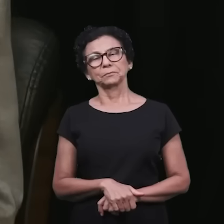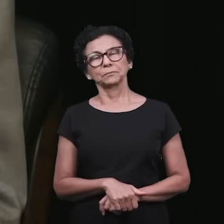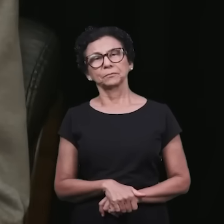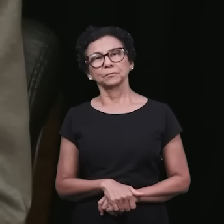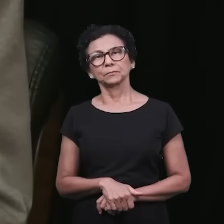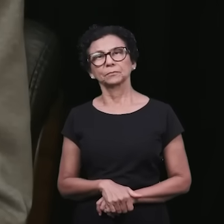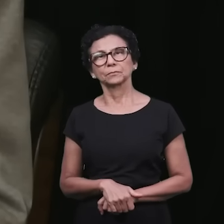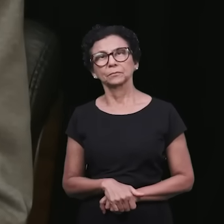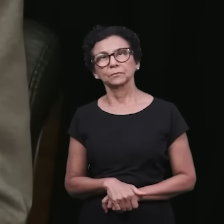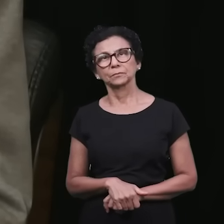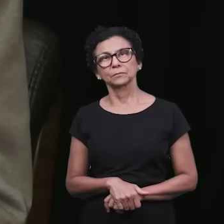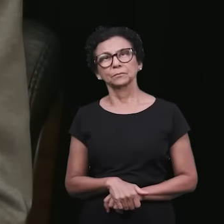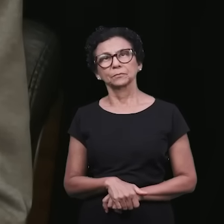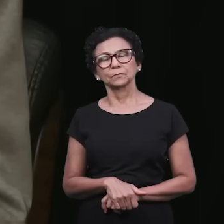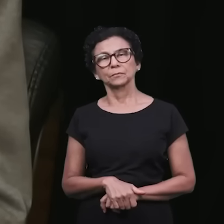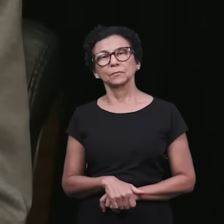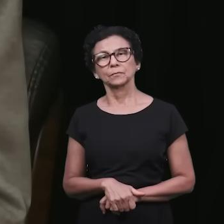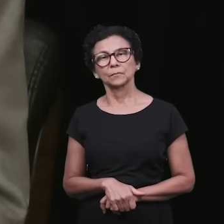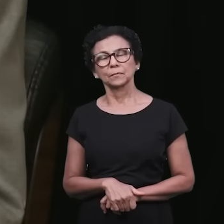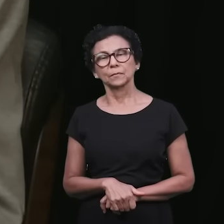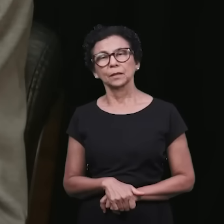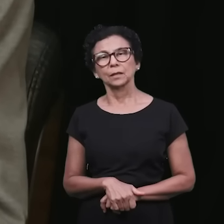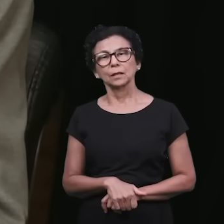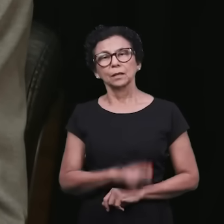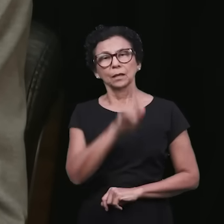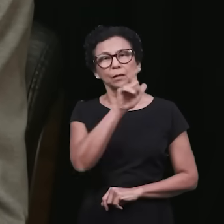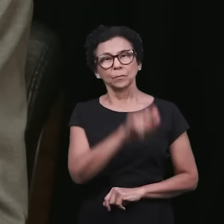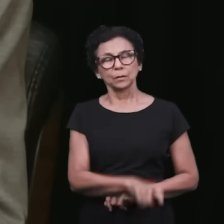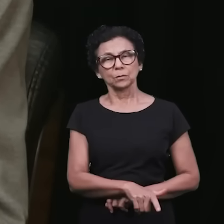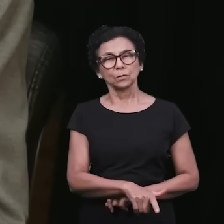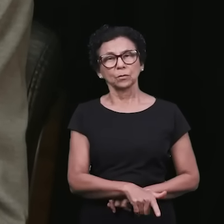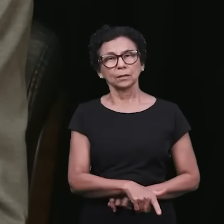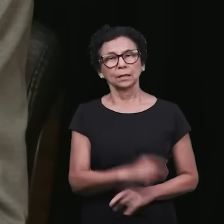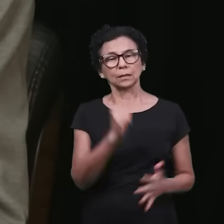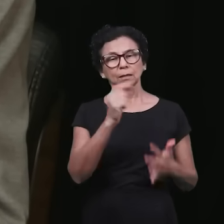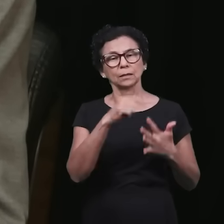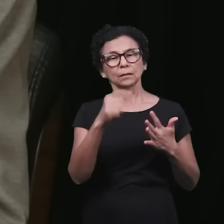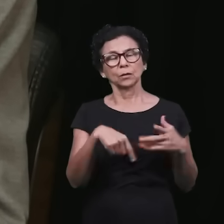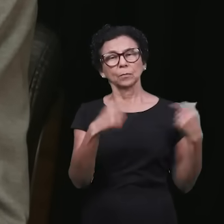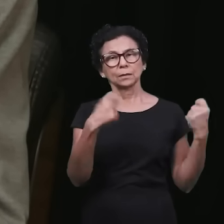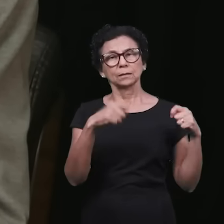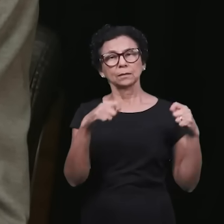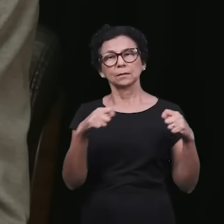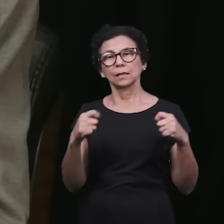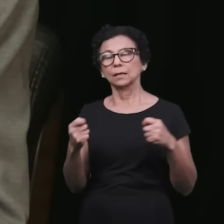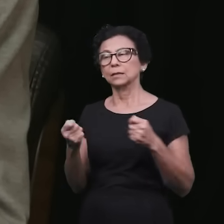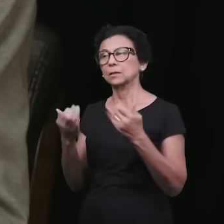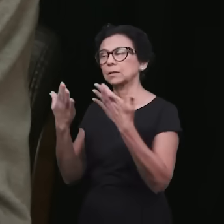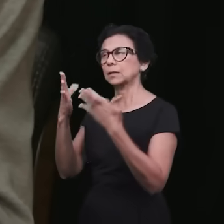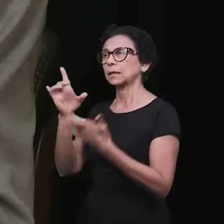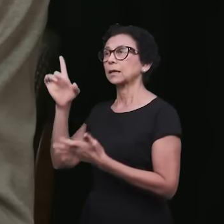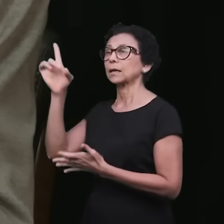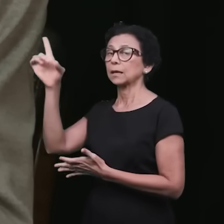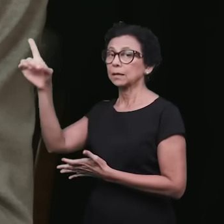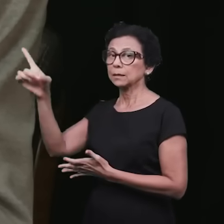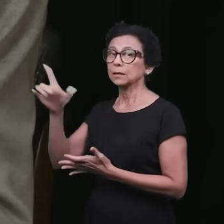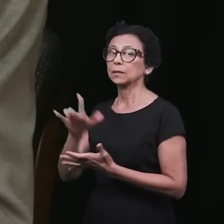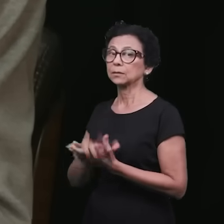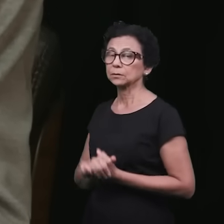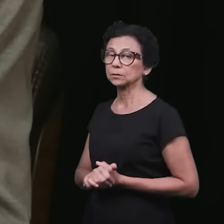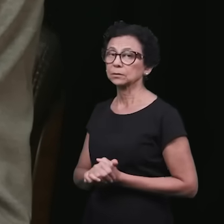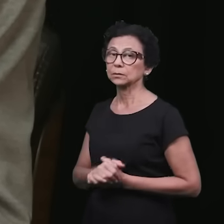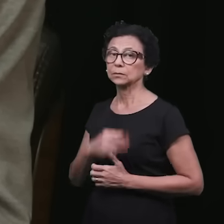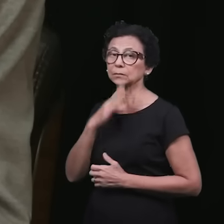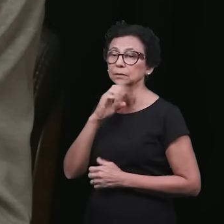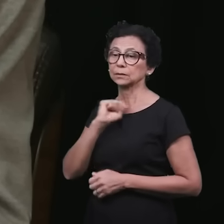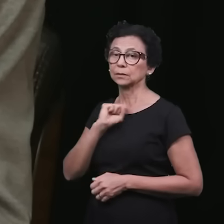todas as necessidades da ovelha diante do Senhor através do sangue. Sim. Então o sacerdote, ele foi lá no Velho Testamento,